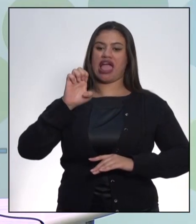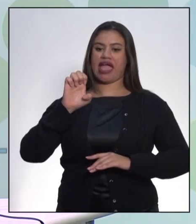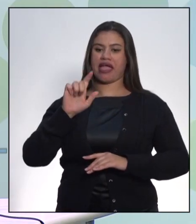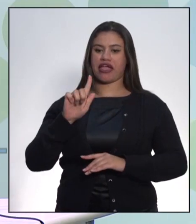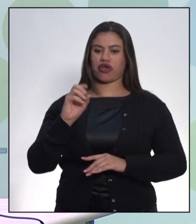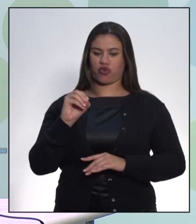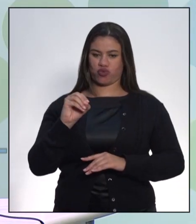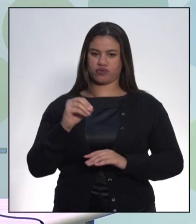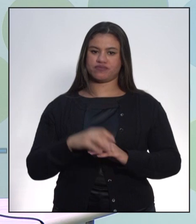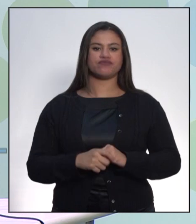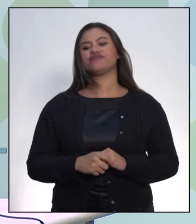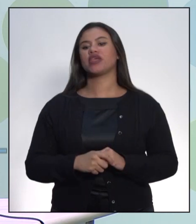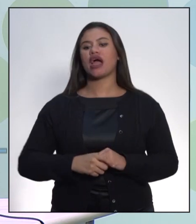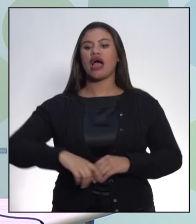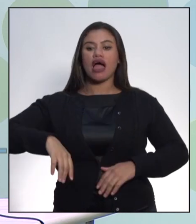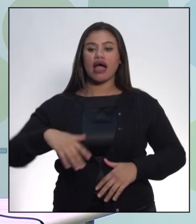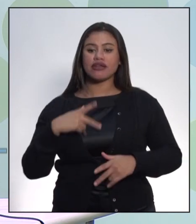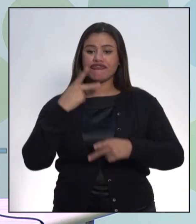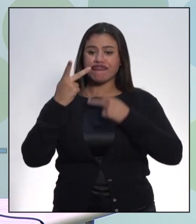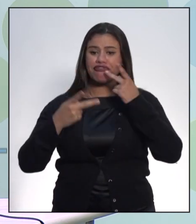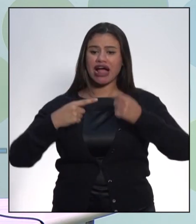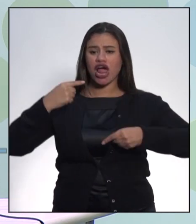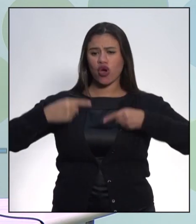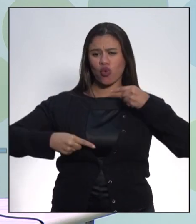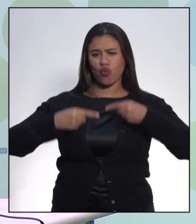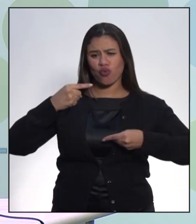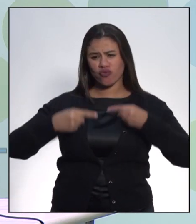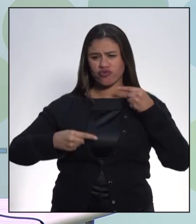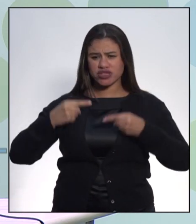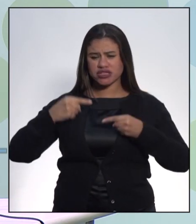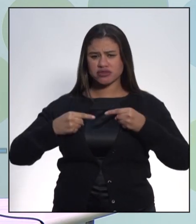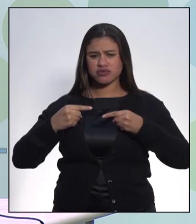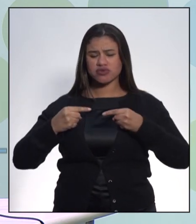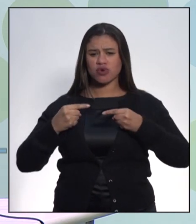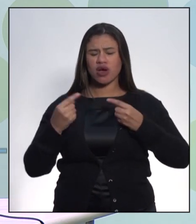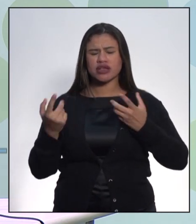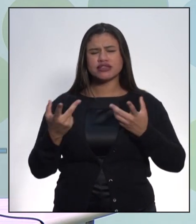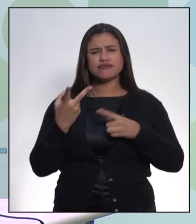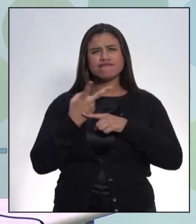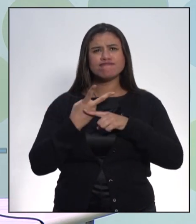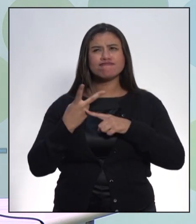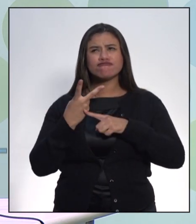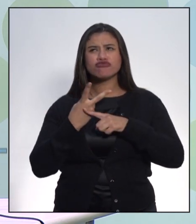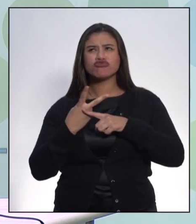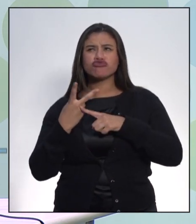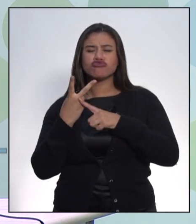conflito num texto narrativo, a gente busca algo muito mais